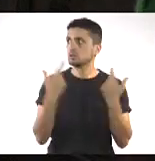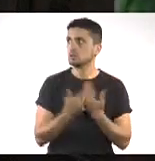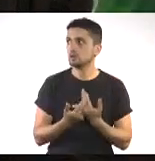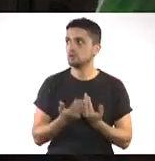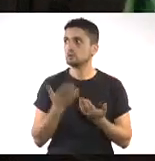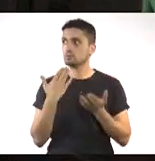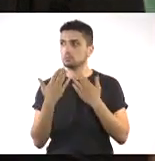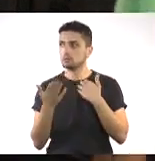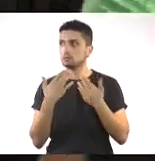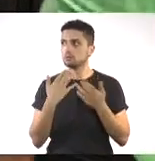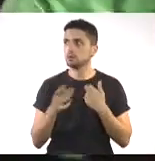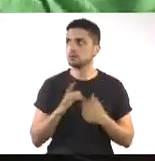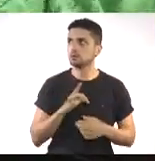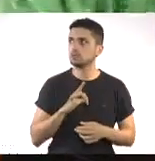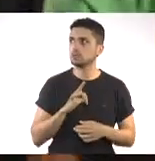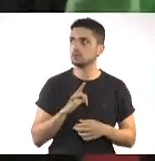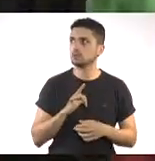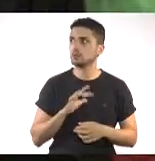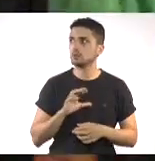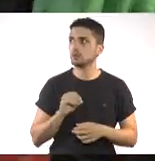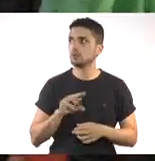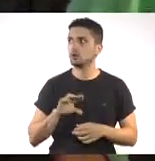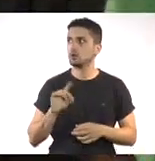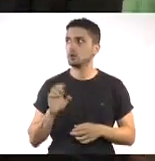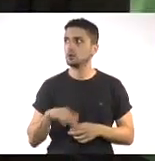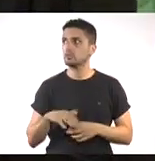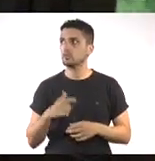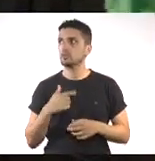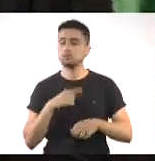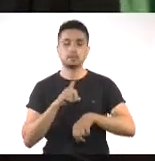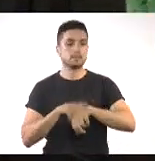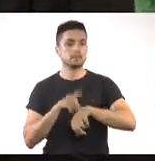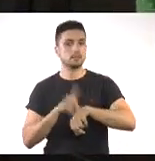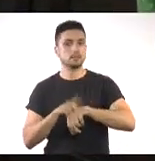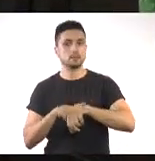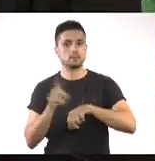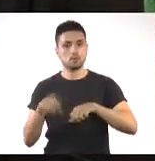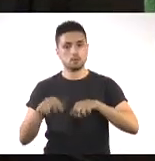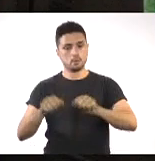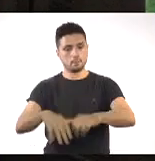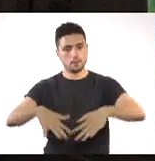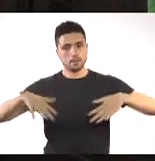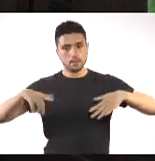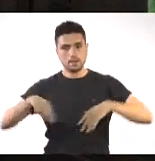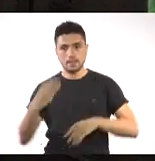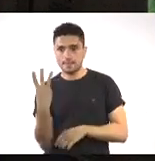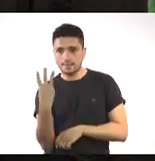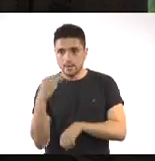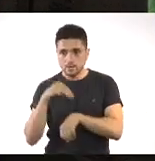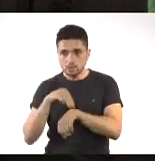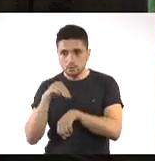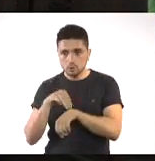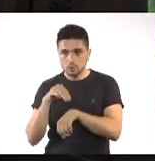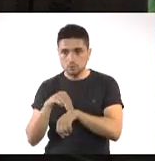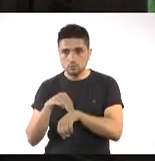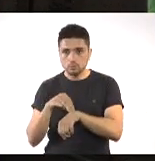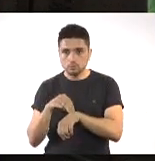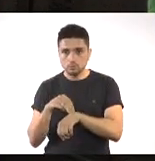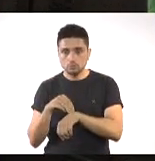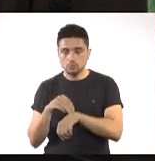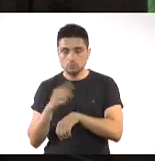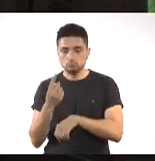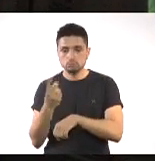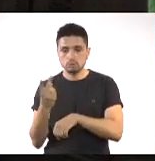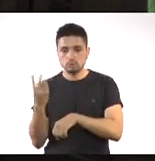vale a questão de ordem, o tempo da questão de ordem, durante a sessão plenária, que são 3 minutos. E aí, ao